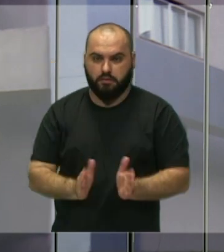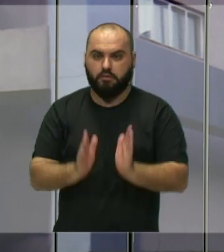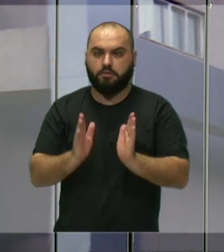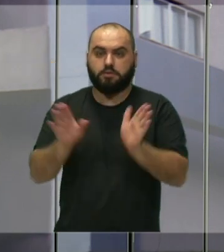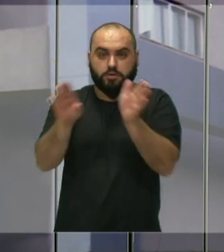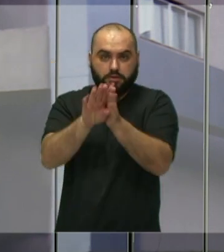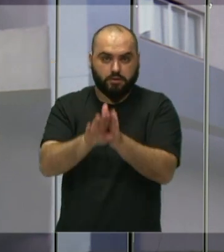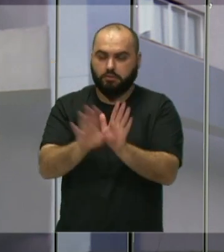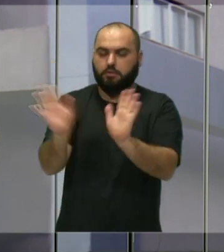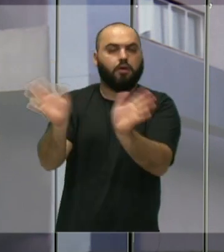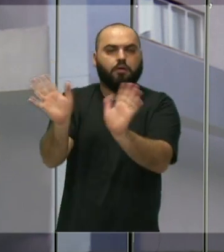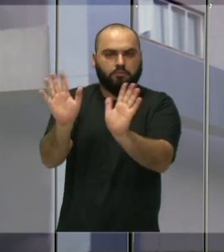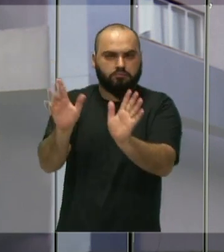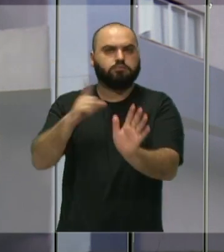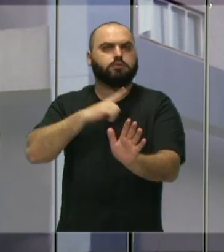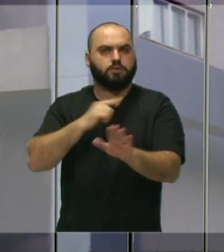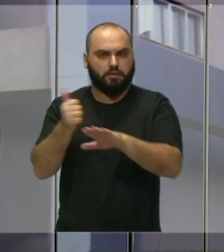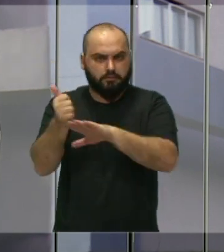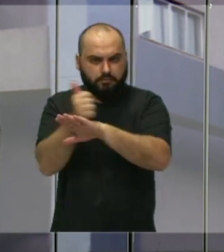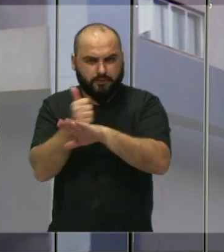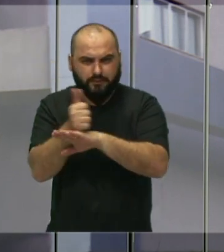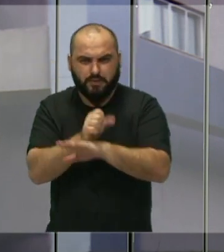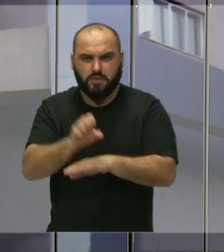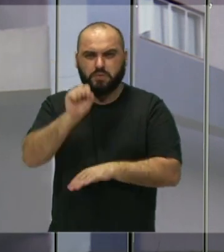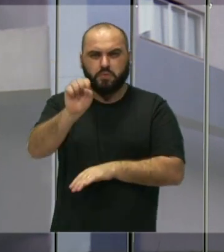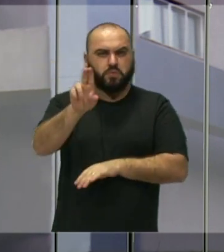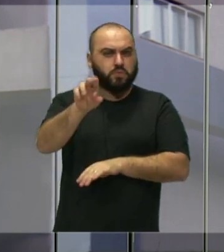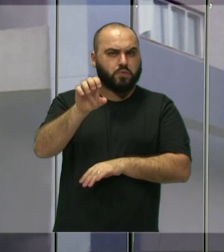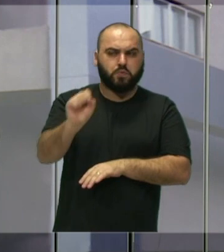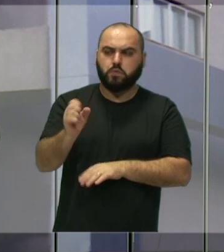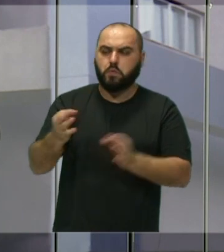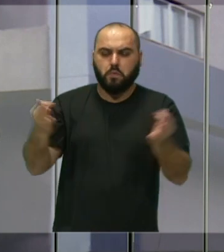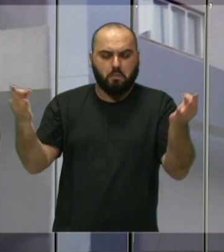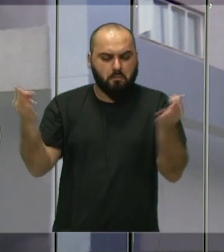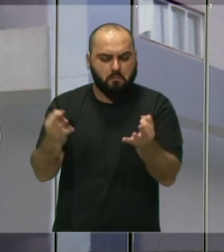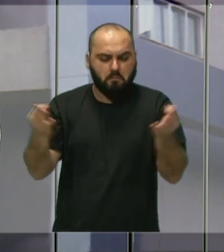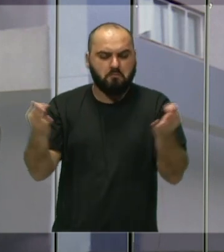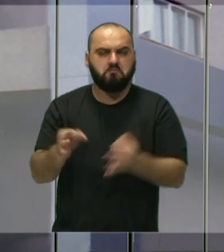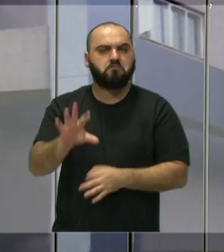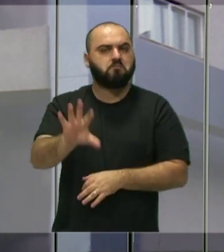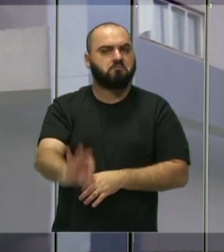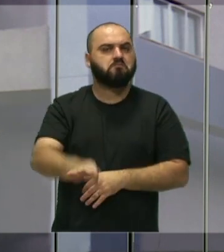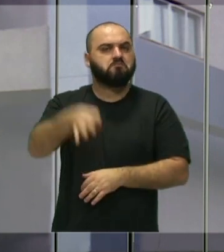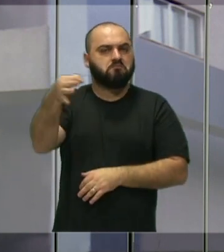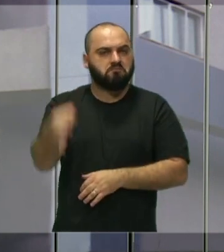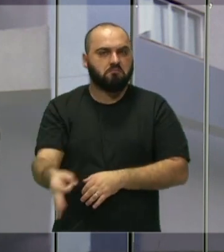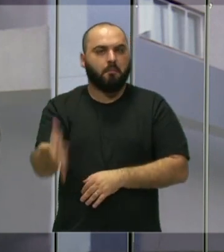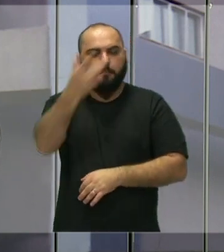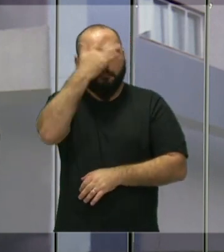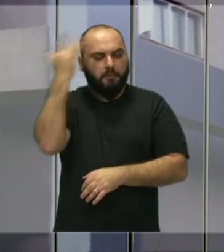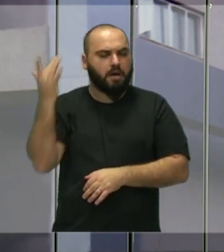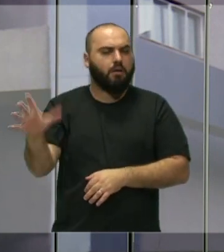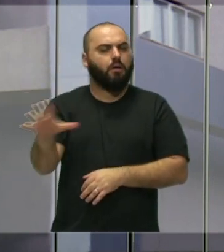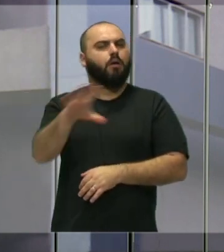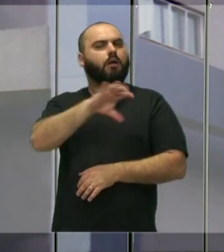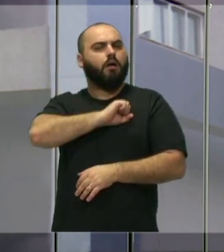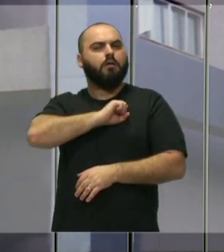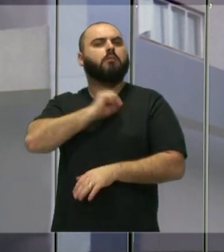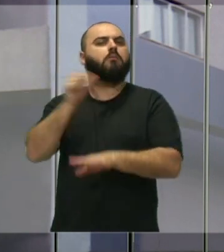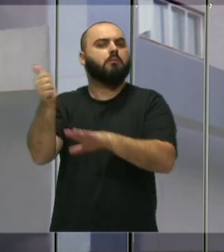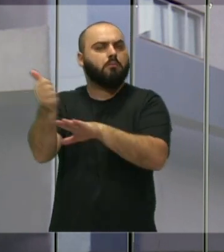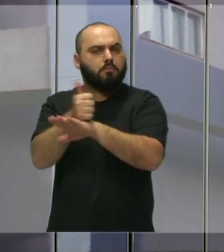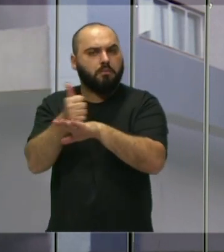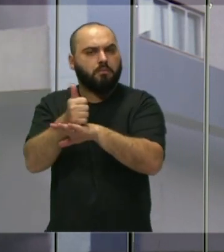Não. Nós temos profissionais no SUS excelentes, pessoas que amam a sua profissão, que fazem o seu